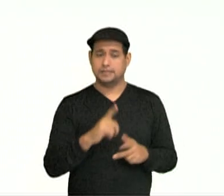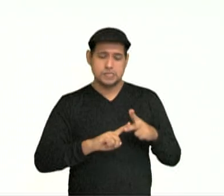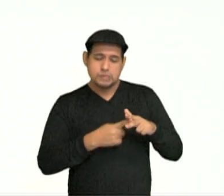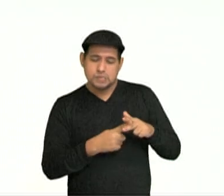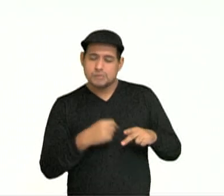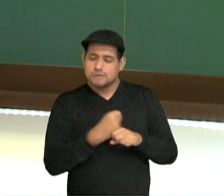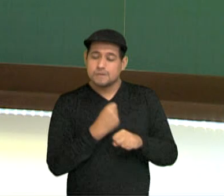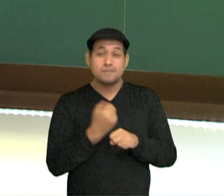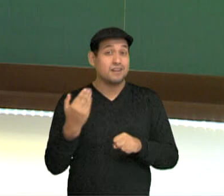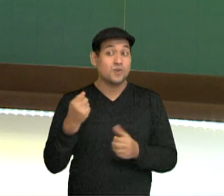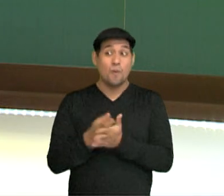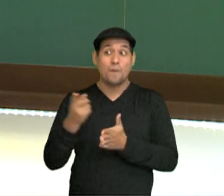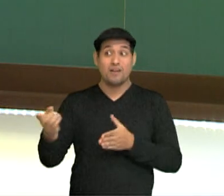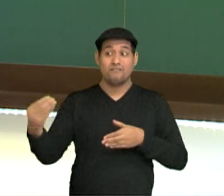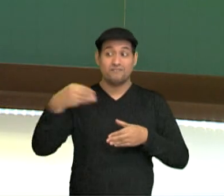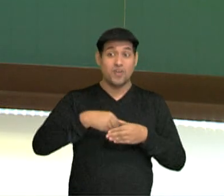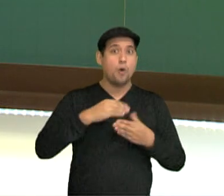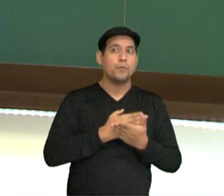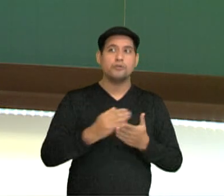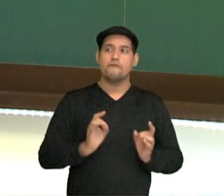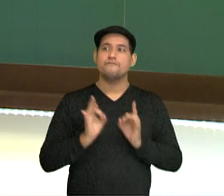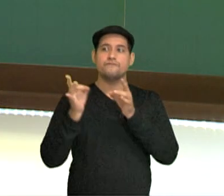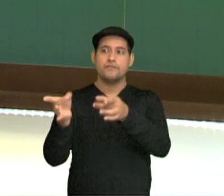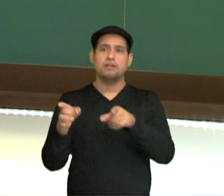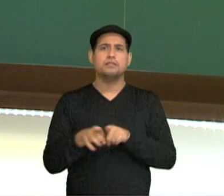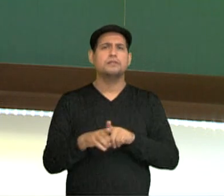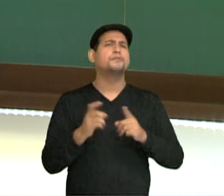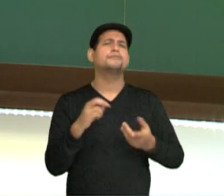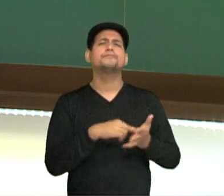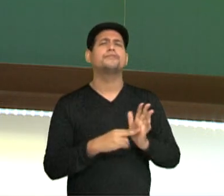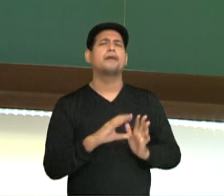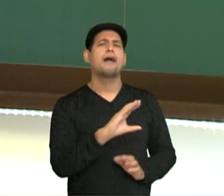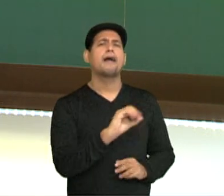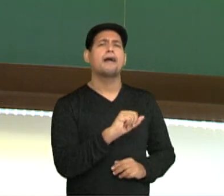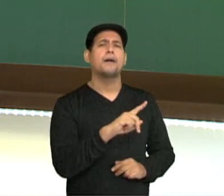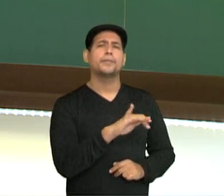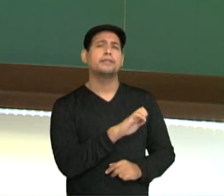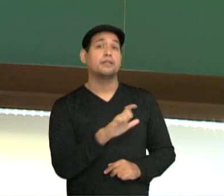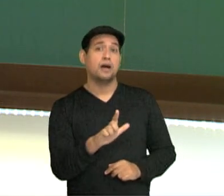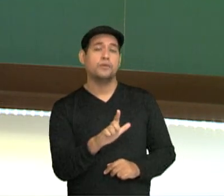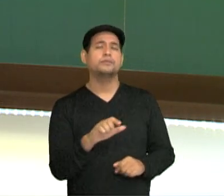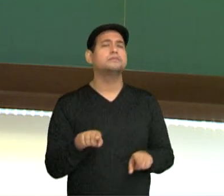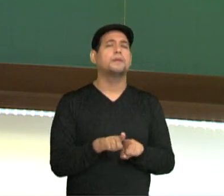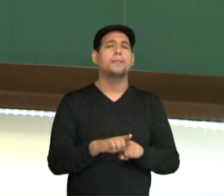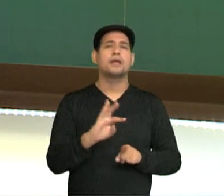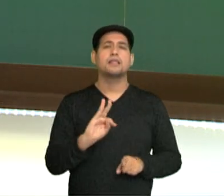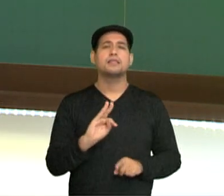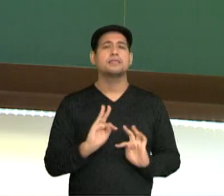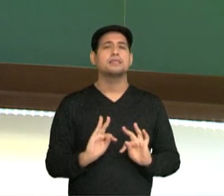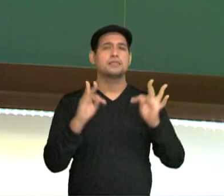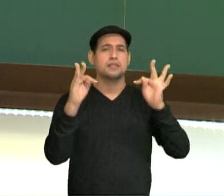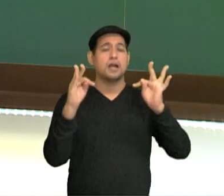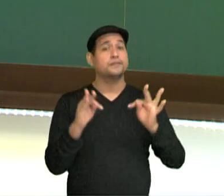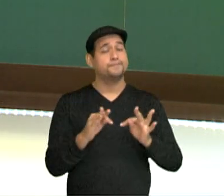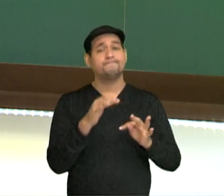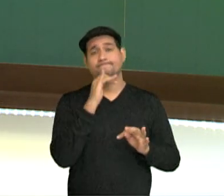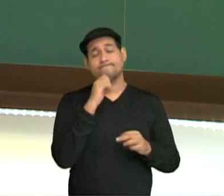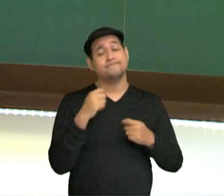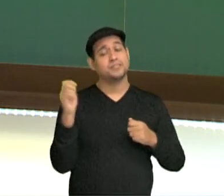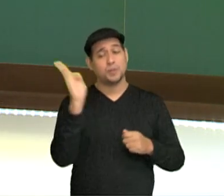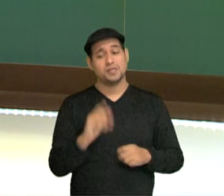que antes eram importados. E a dependência de capital e tecnologia. O Brasil instala as indústrias, mas depende da tecnologia,